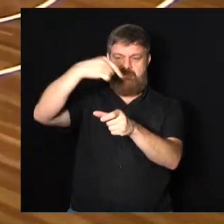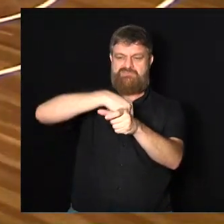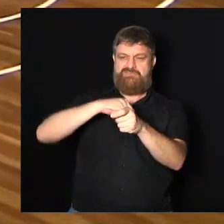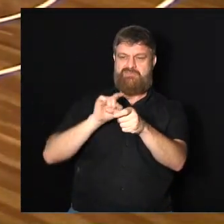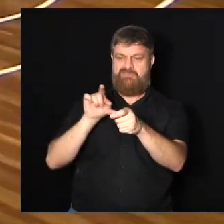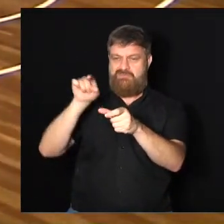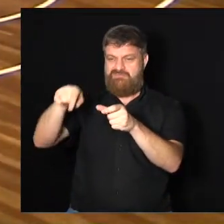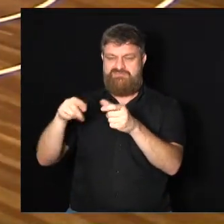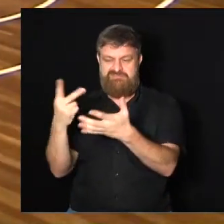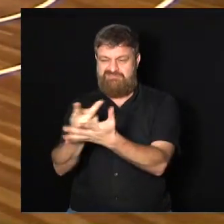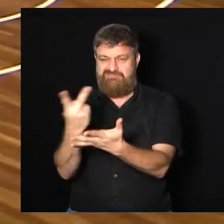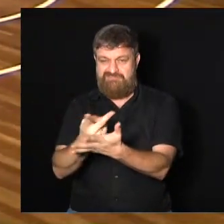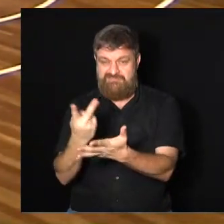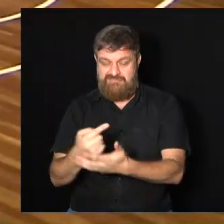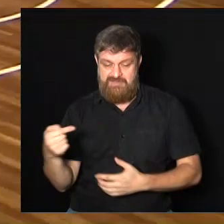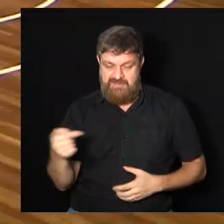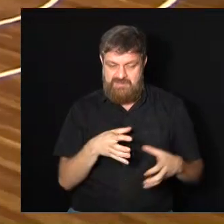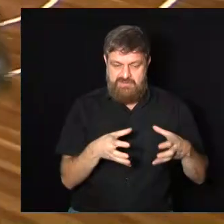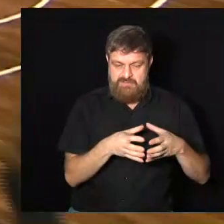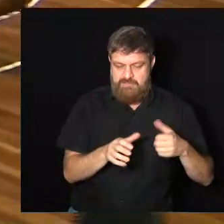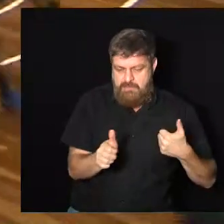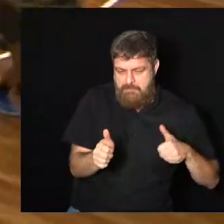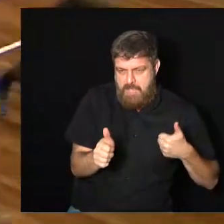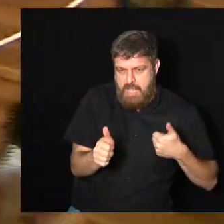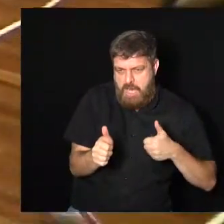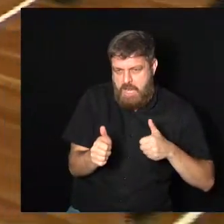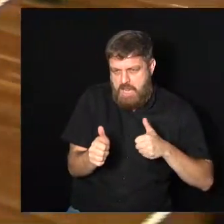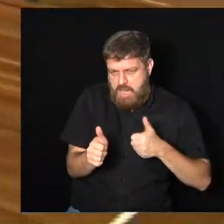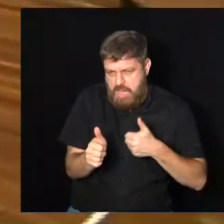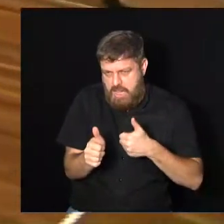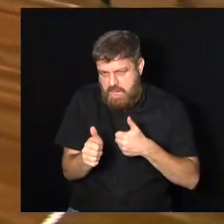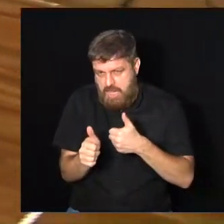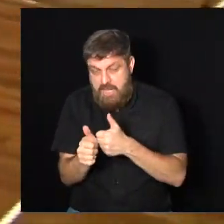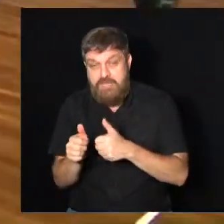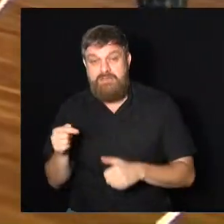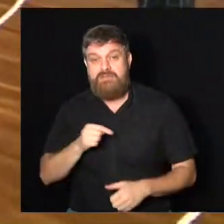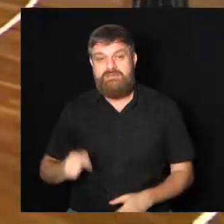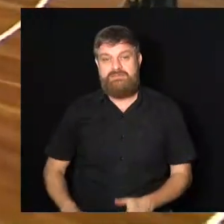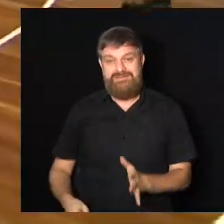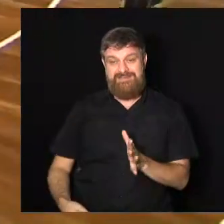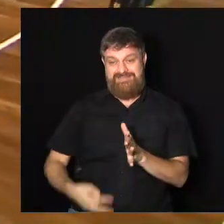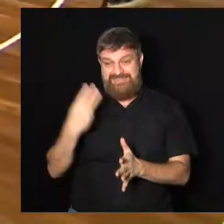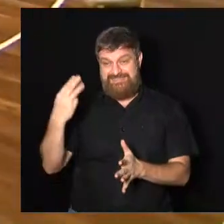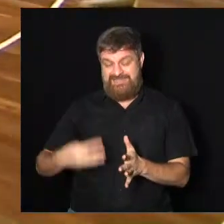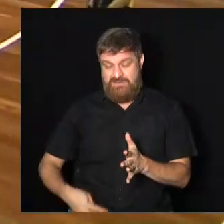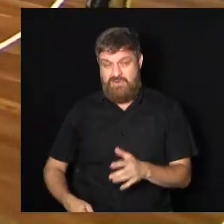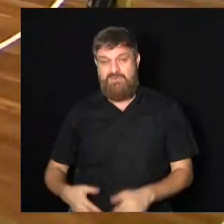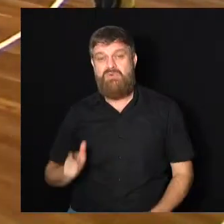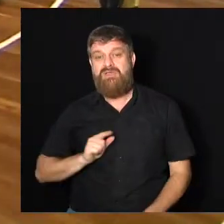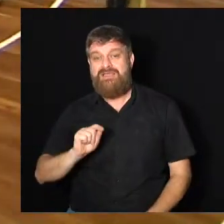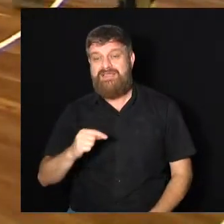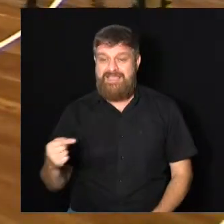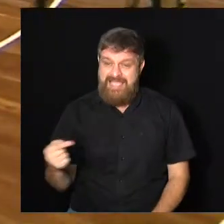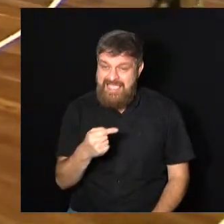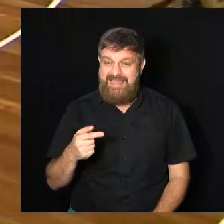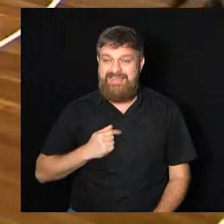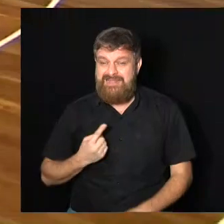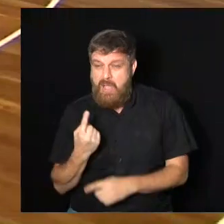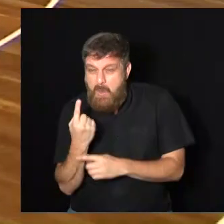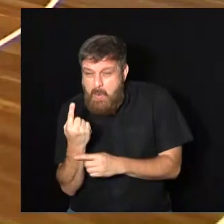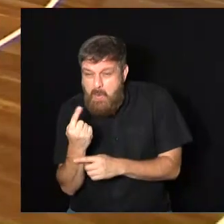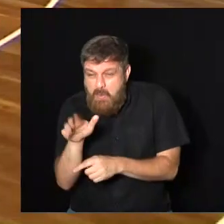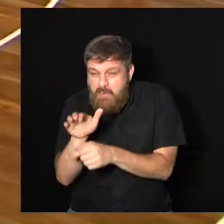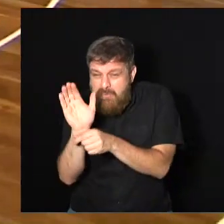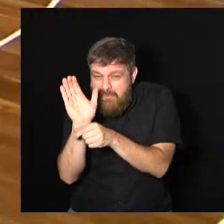as visitantes foram encostando no marcador. Tanto que o terceiro quarto terminou com a vantagem de apenas